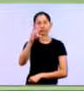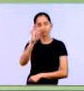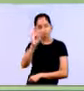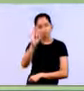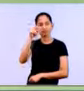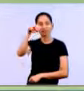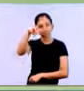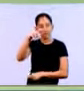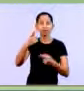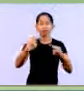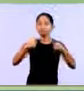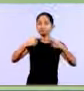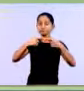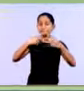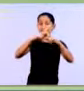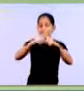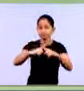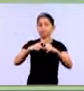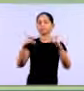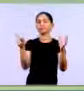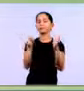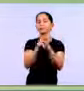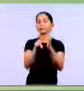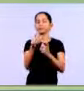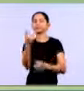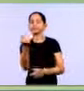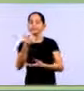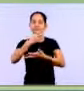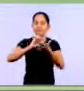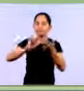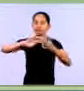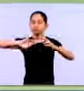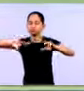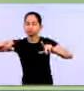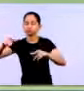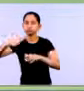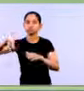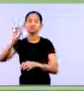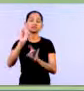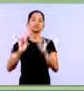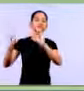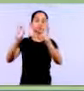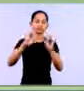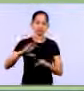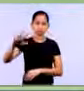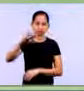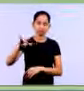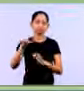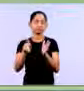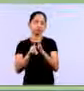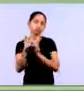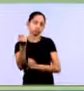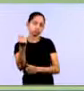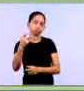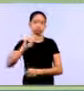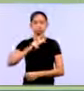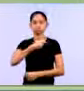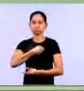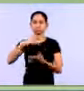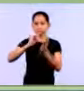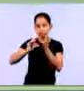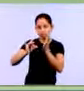que versa as especificidades sobre os tributos, sobre os impostos, sobre os procedimentos. O Código Tributário